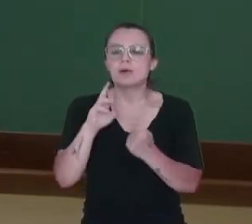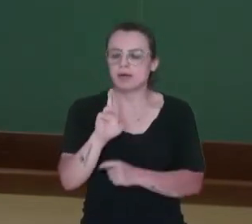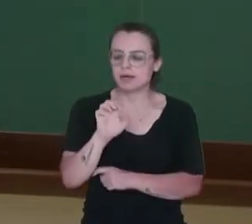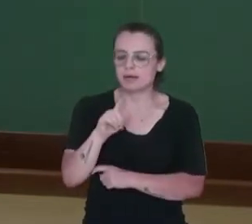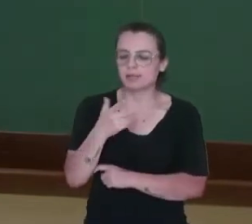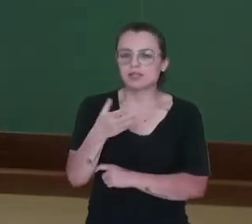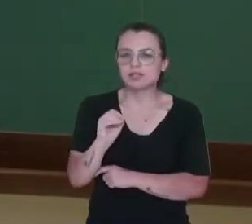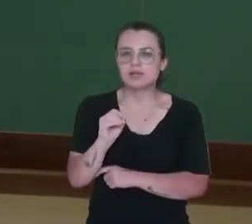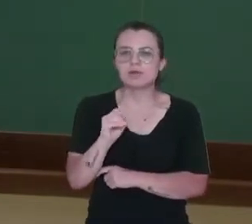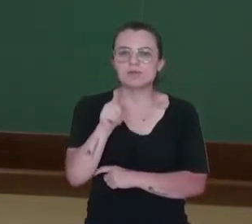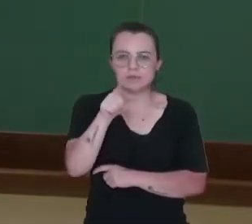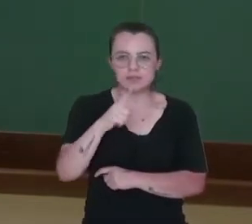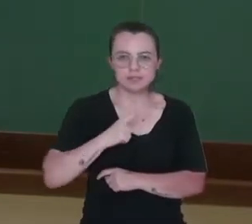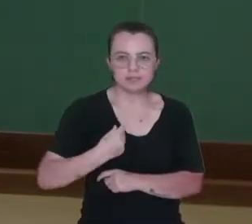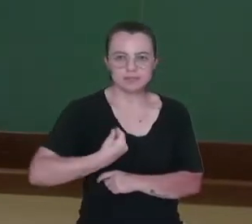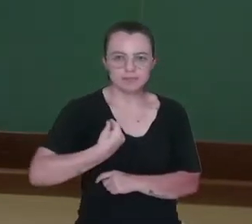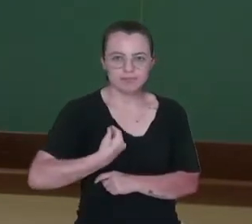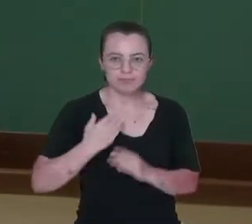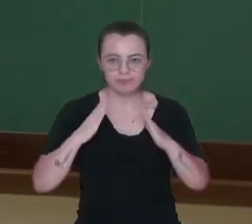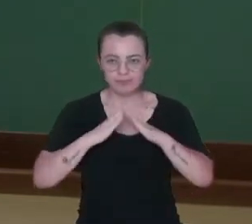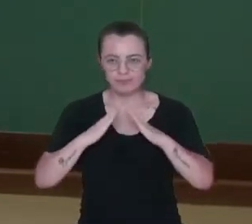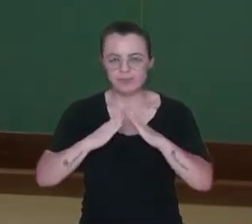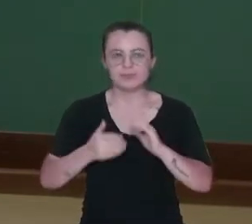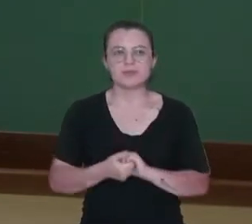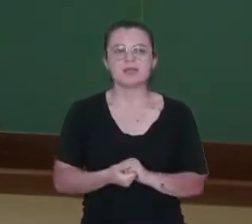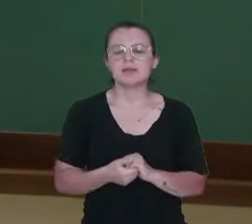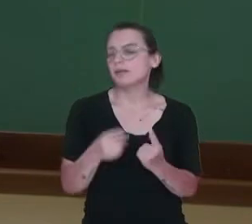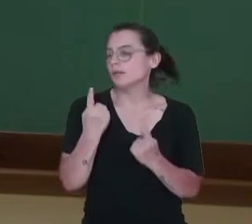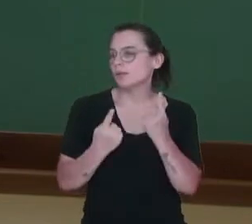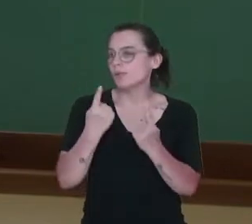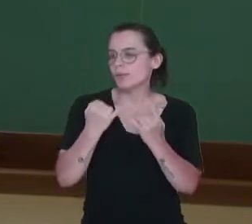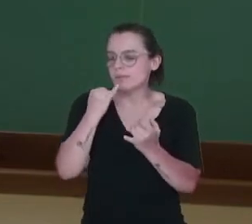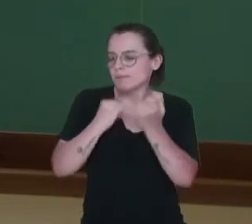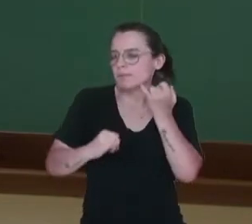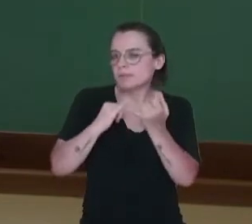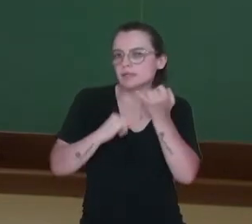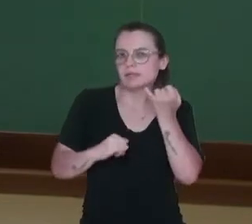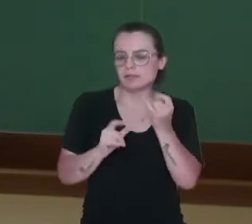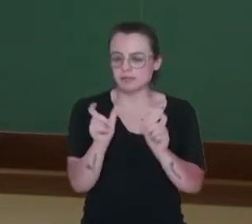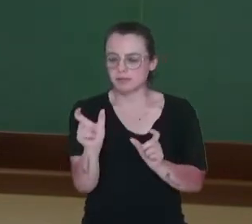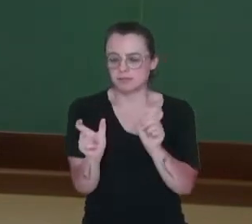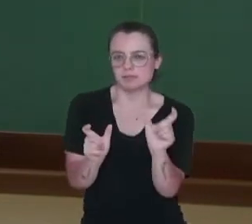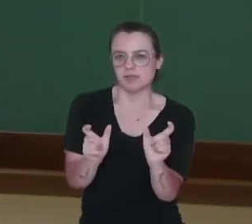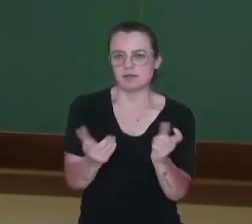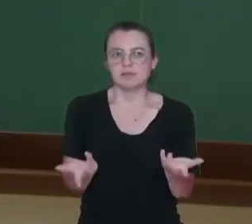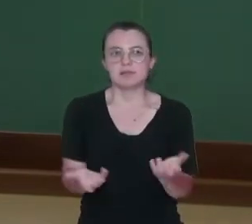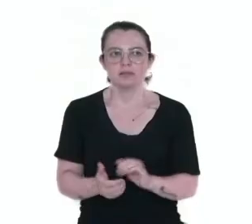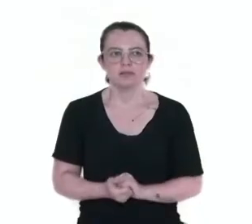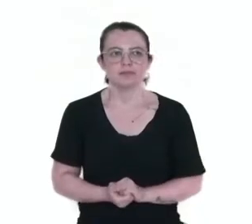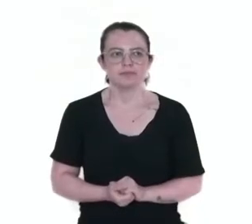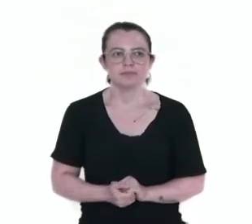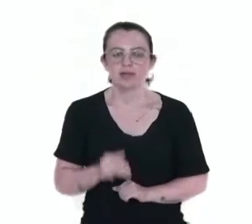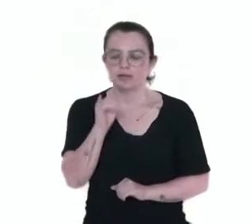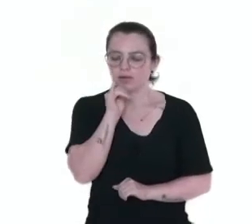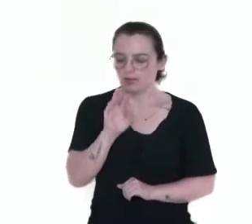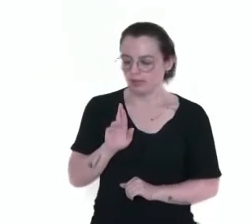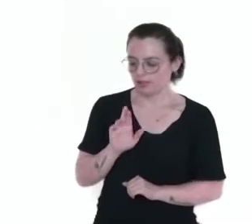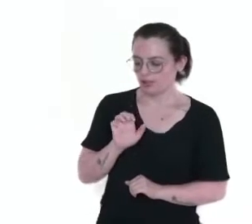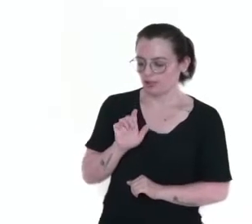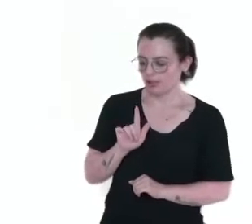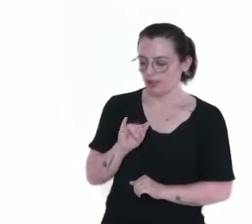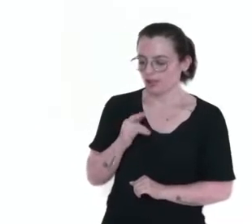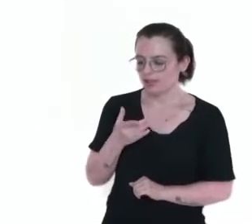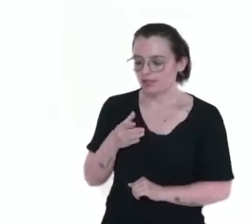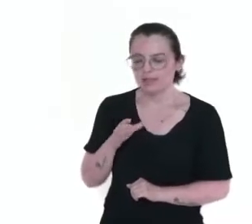características, semelhanças ou diferenças nós temos entre esses termos? Nós podemos dizer então que regionalizar